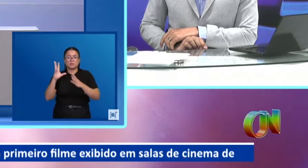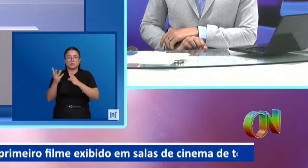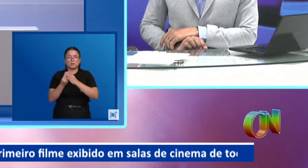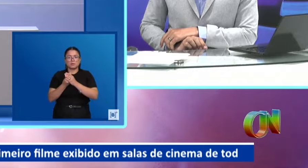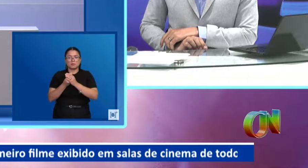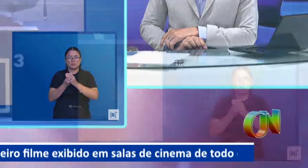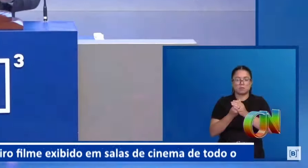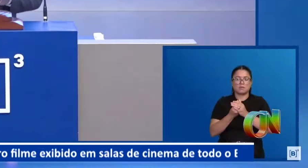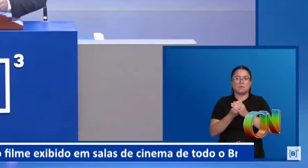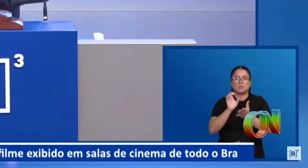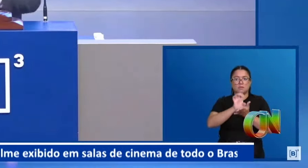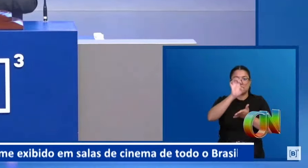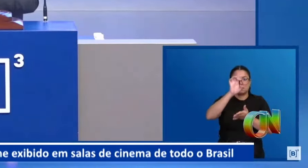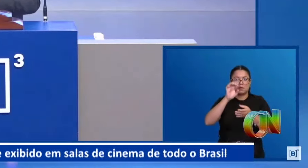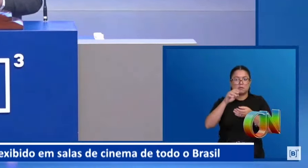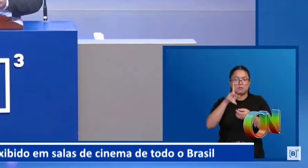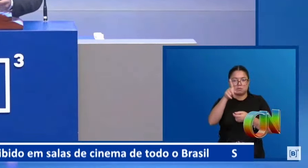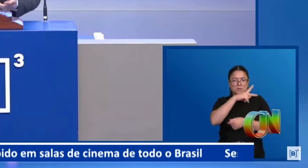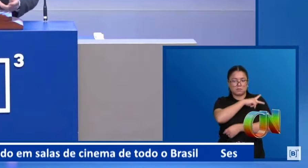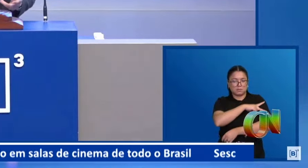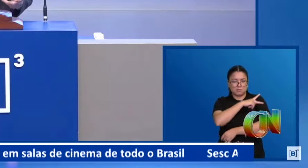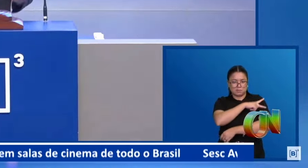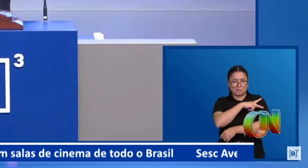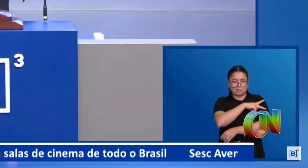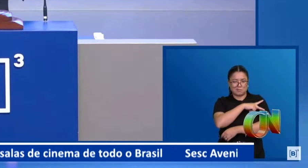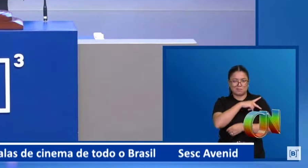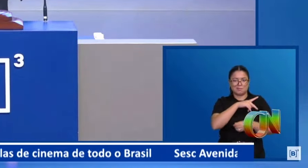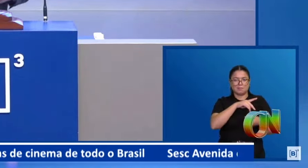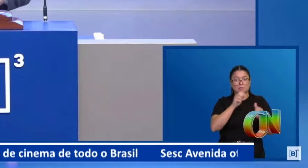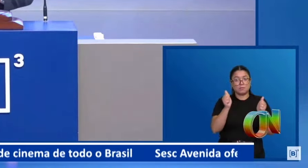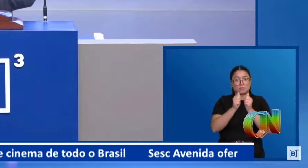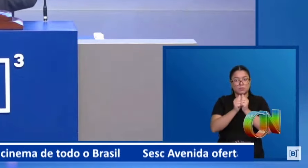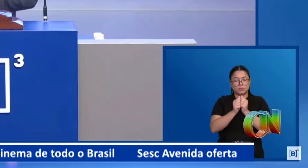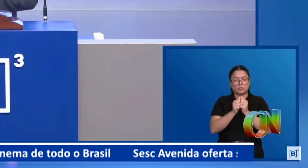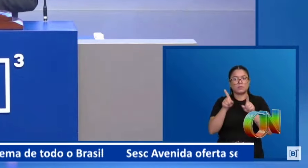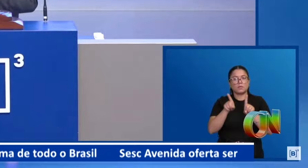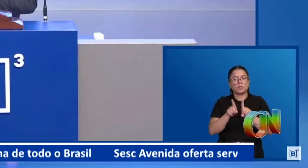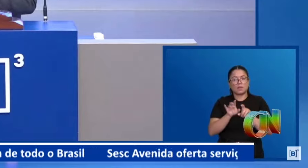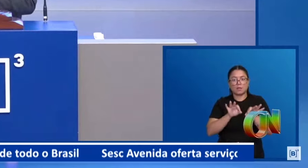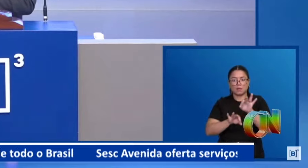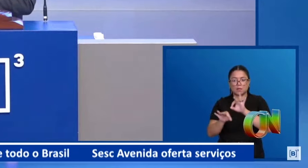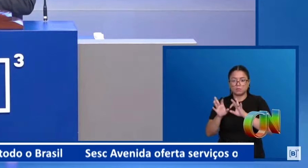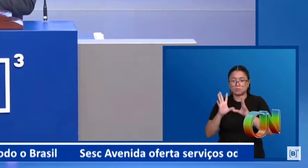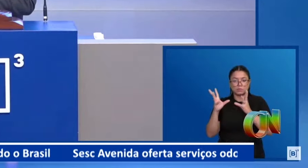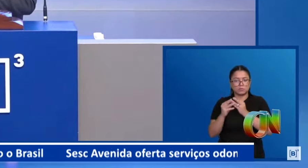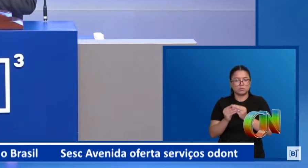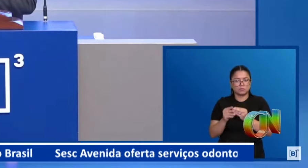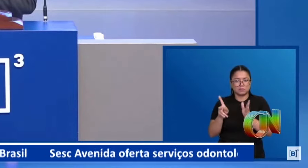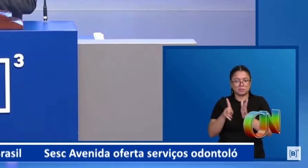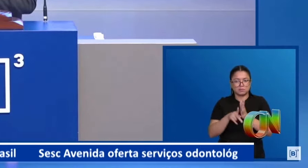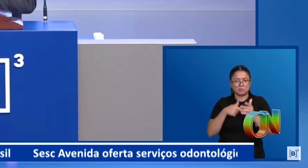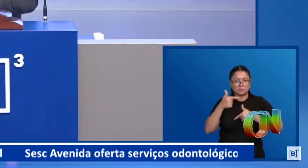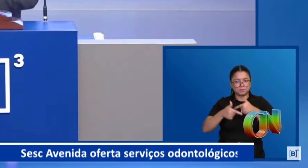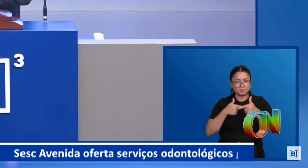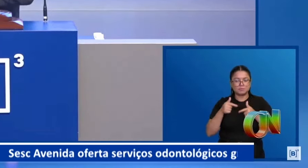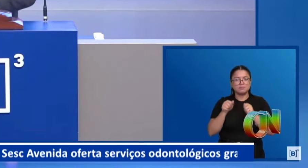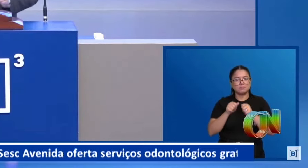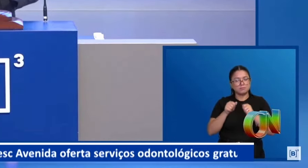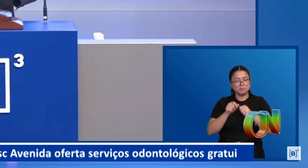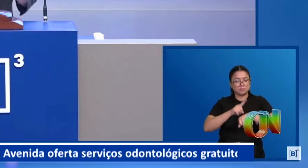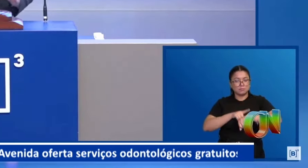rural e todo o estado do Piauí simultaneamente e fazer a concessão total do serviço, você ainda fazer isso